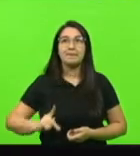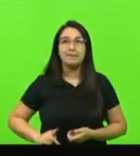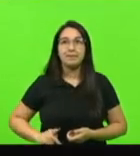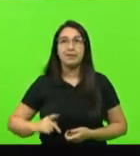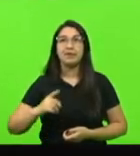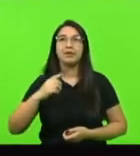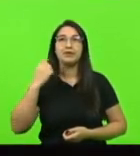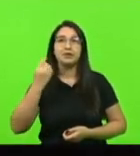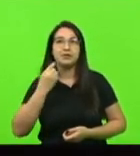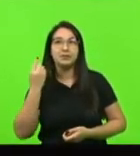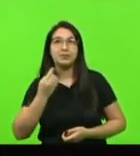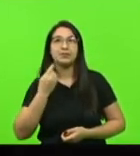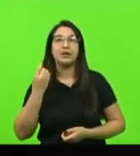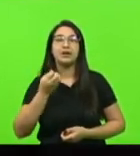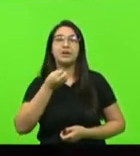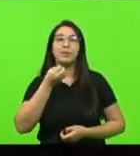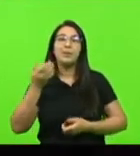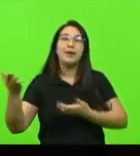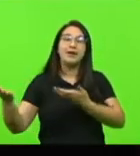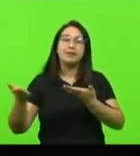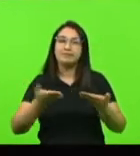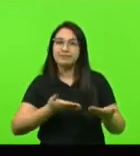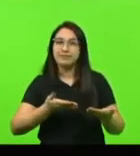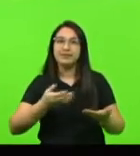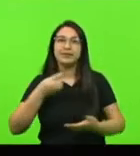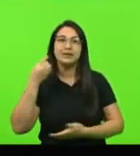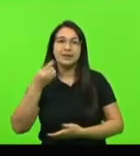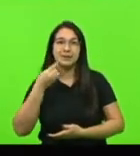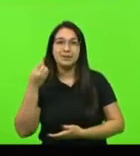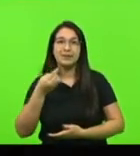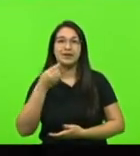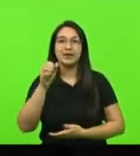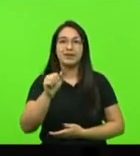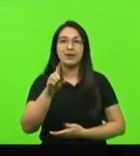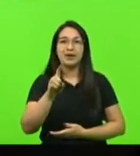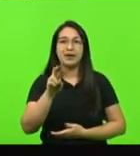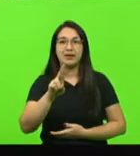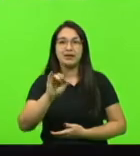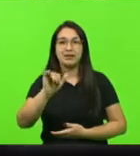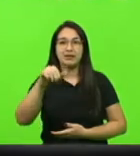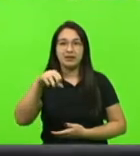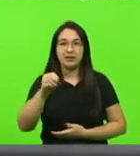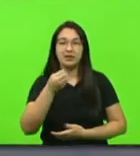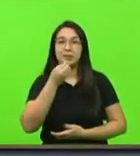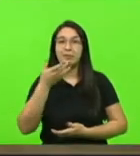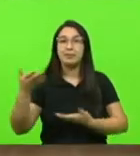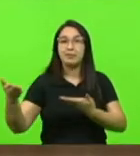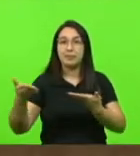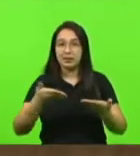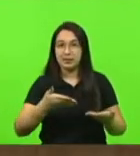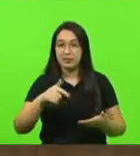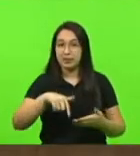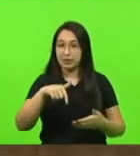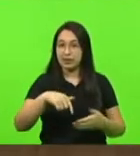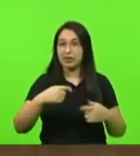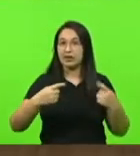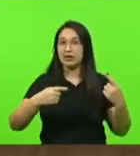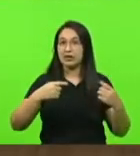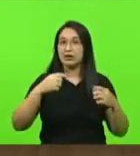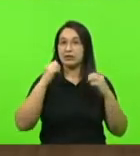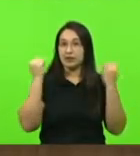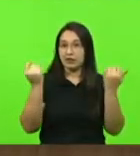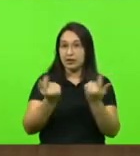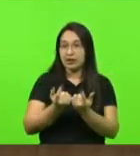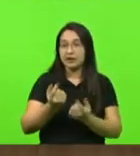deputados, quero dar as boas-vindas ao deputado Adriano, seja bem-vindo ao parlamento. Tenho certeza que trará suas experiências